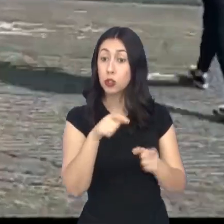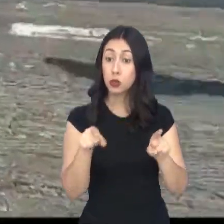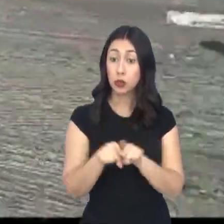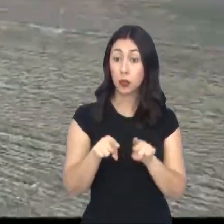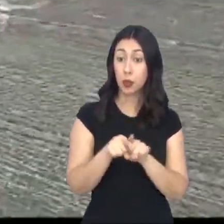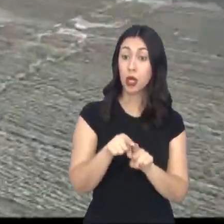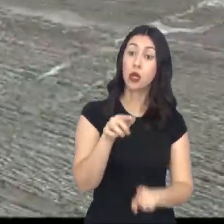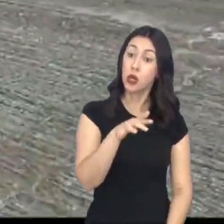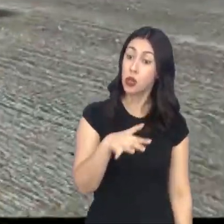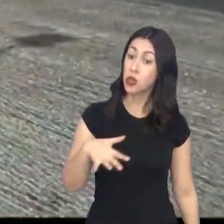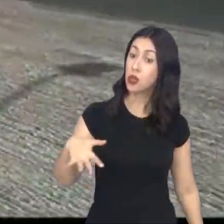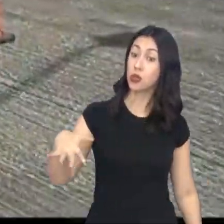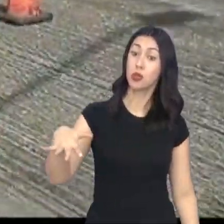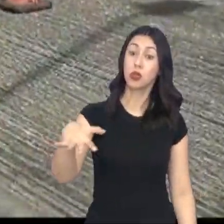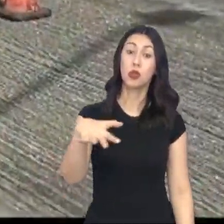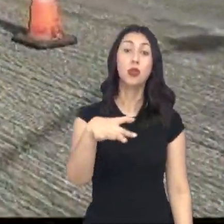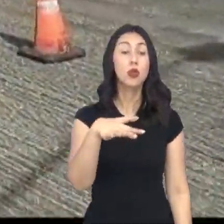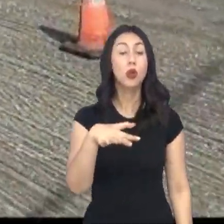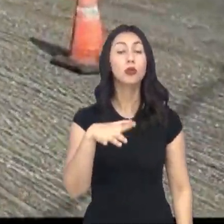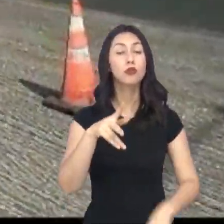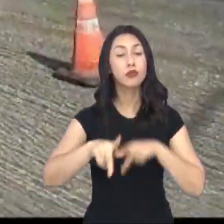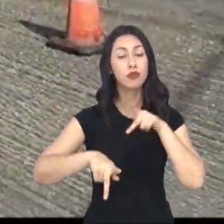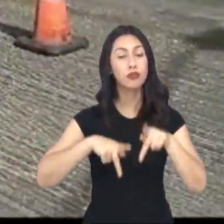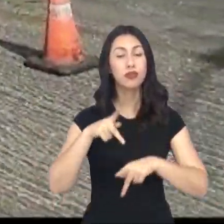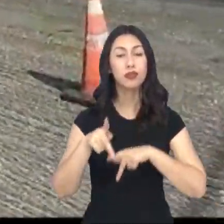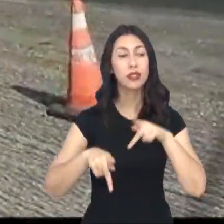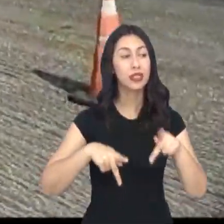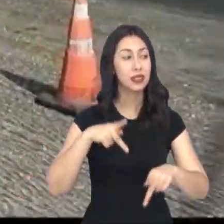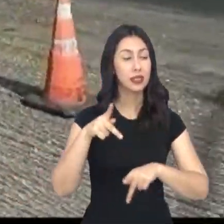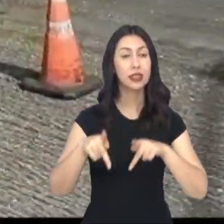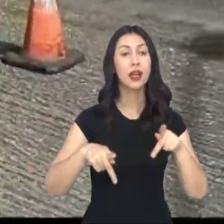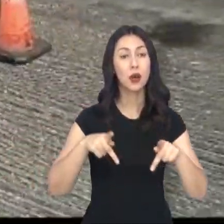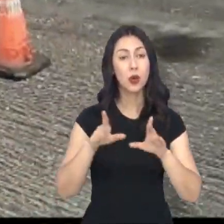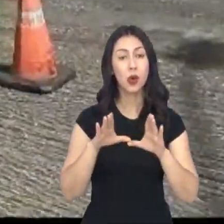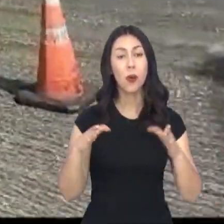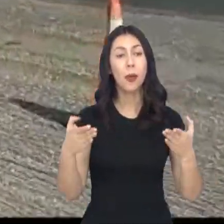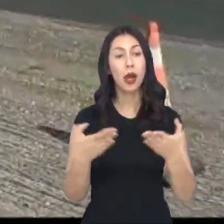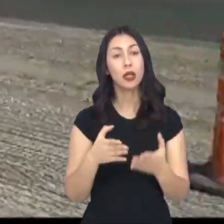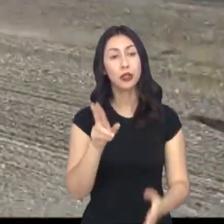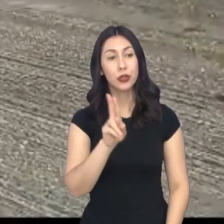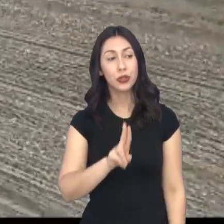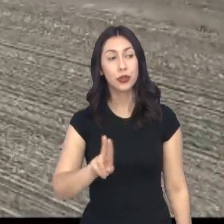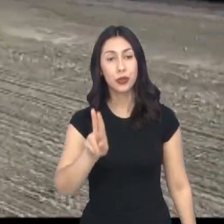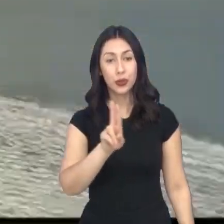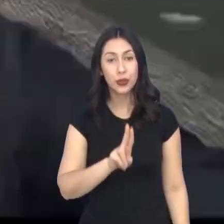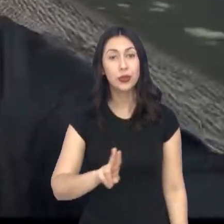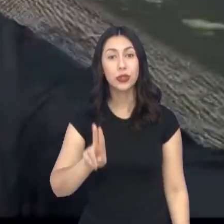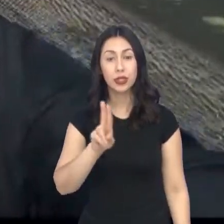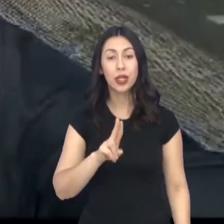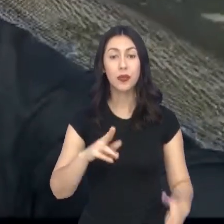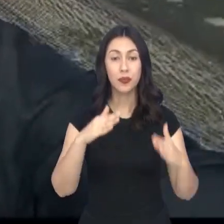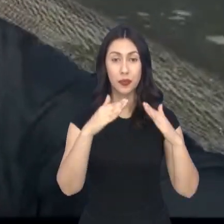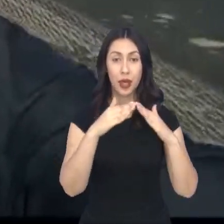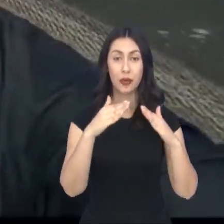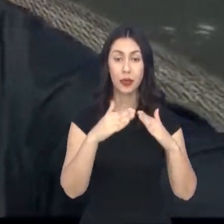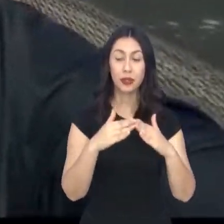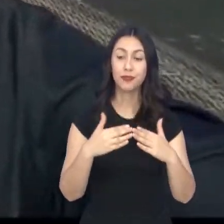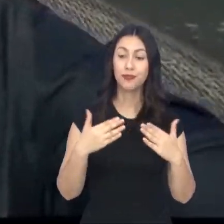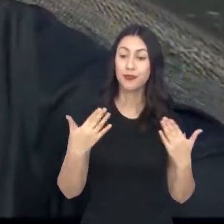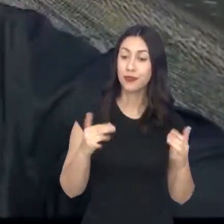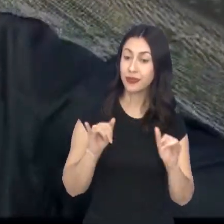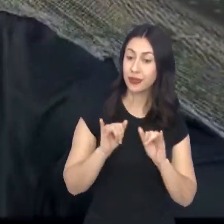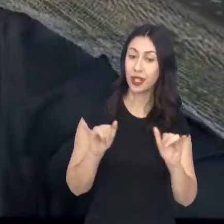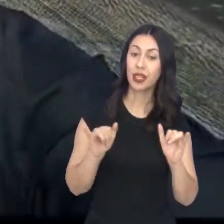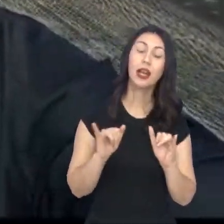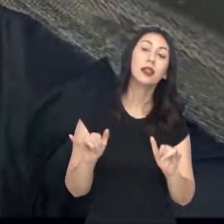toda a nossa população aí, nossa comunidade que utiliza desse abrigo. Através desse recap sai a